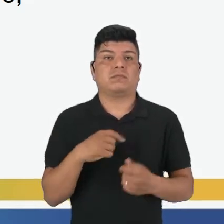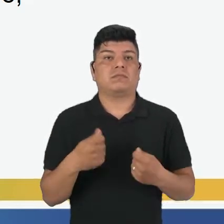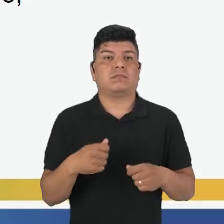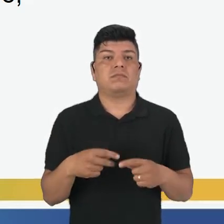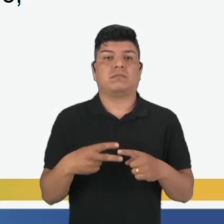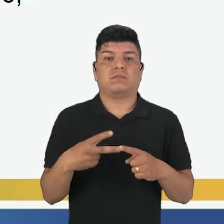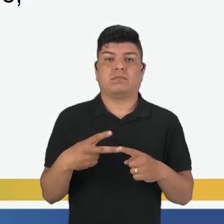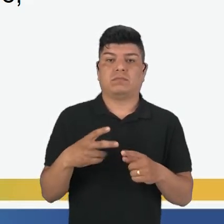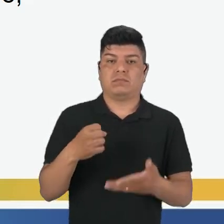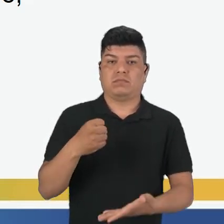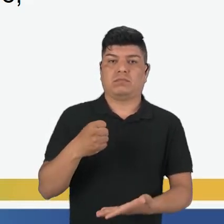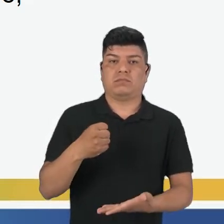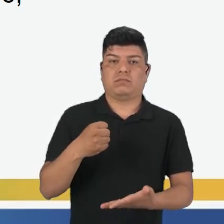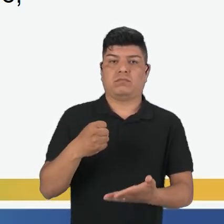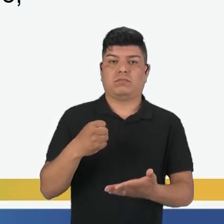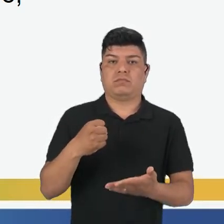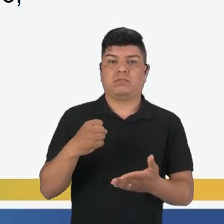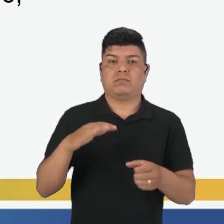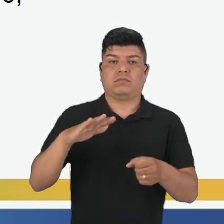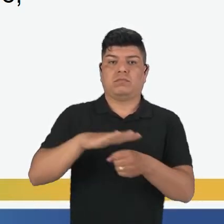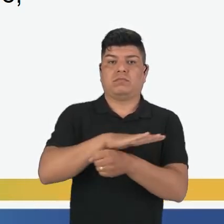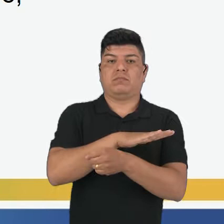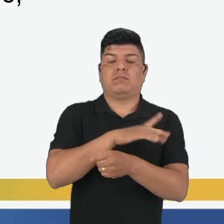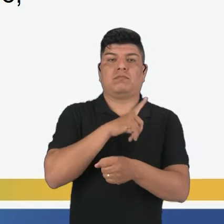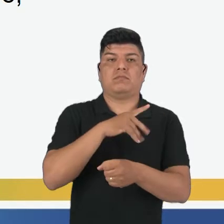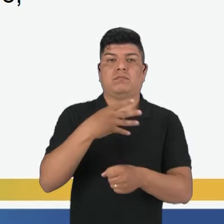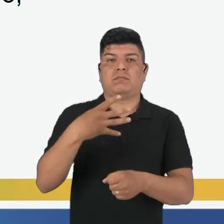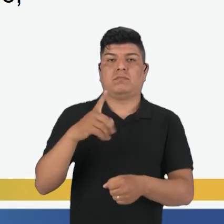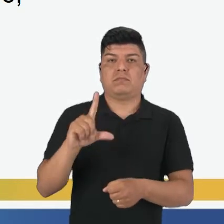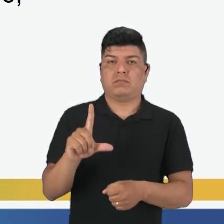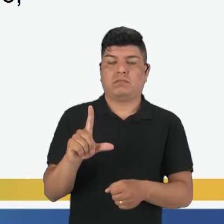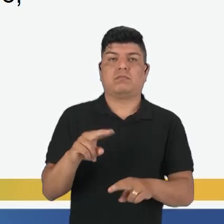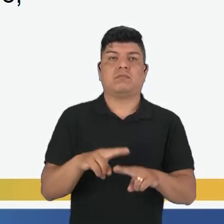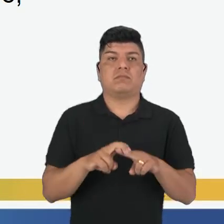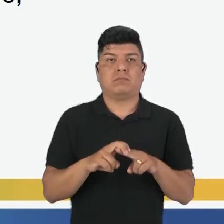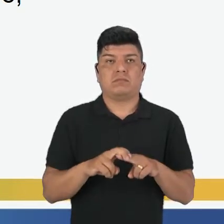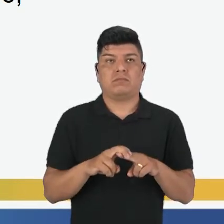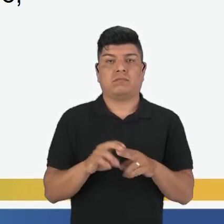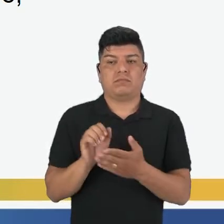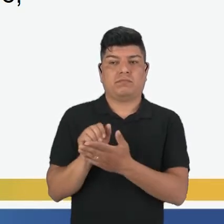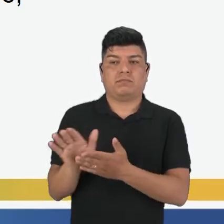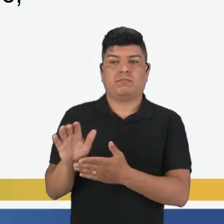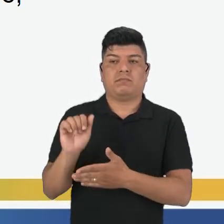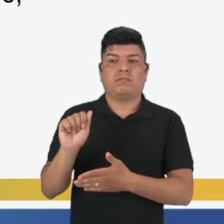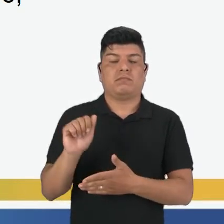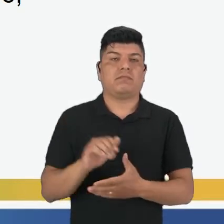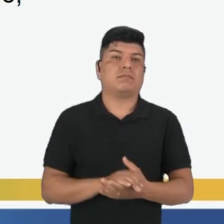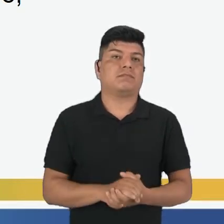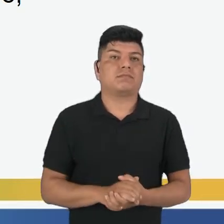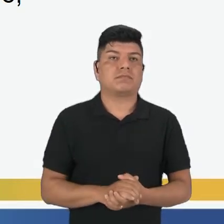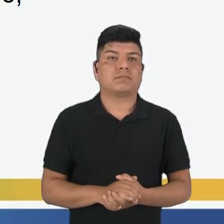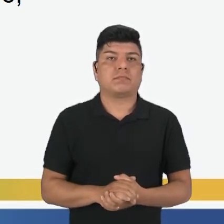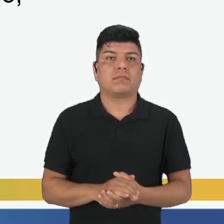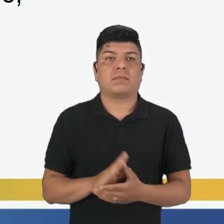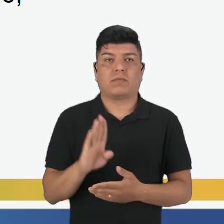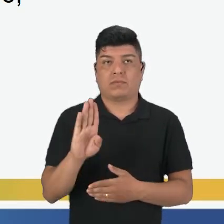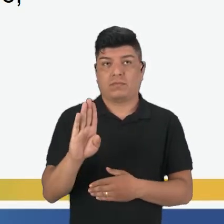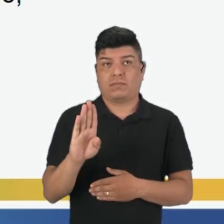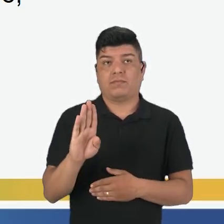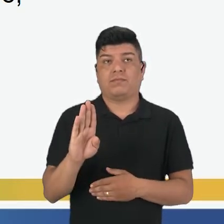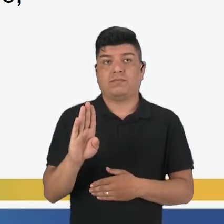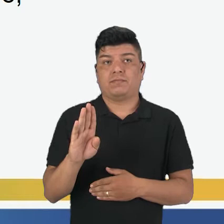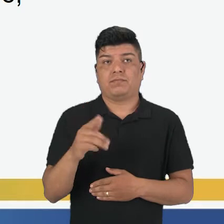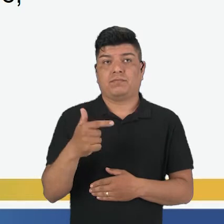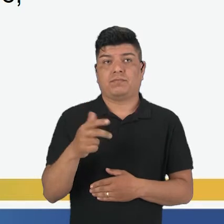ter 2 jarras cheias para eu poder ter 4 litros. Então, está descartada a alternativa A. Na